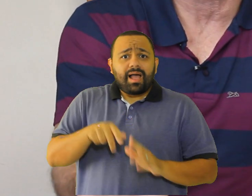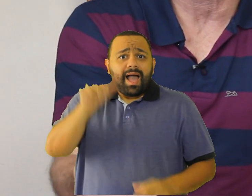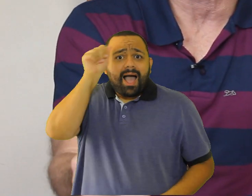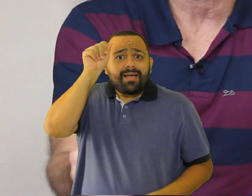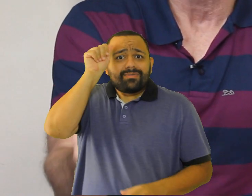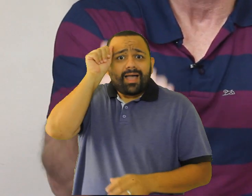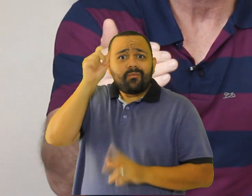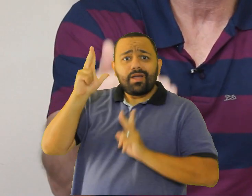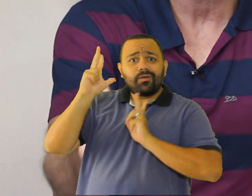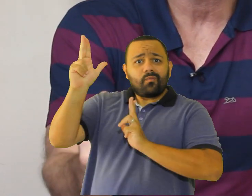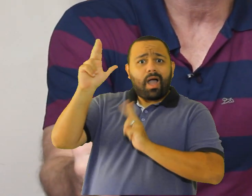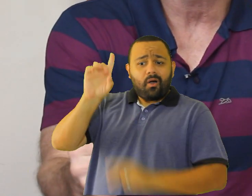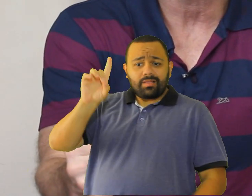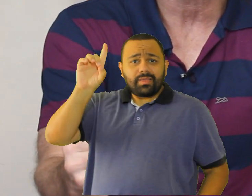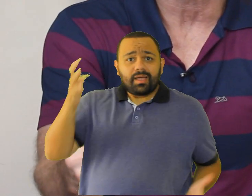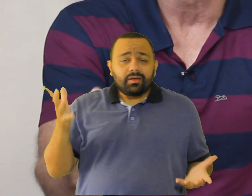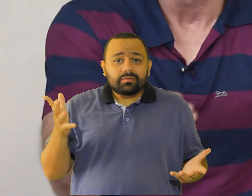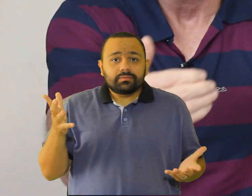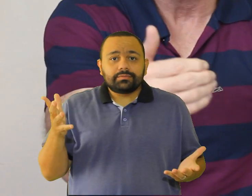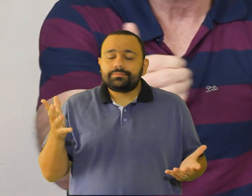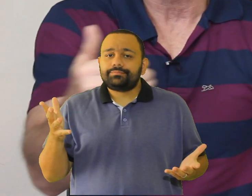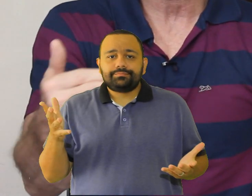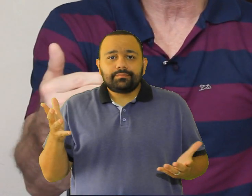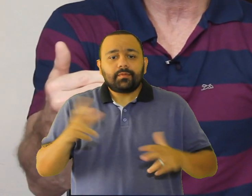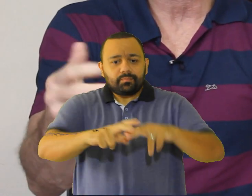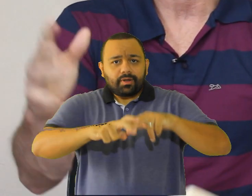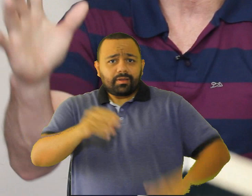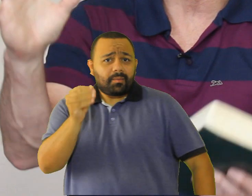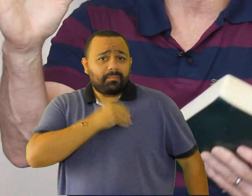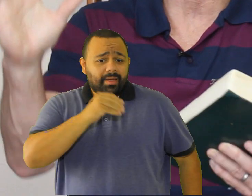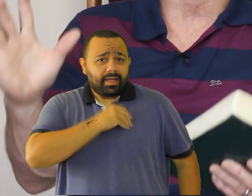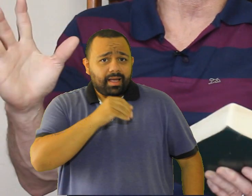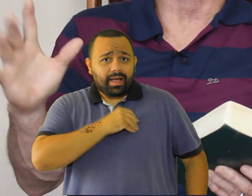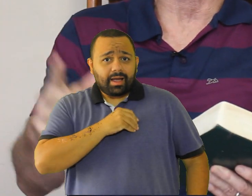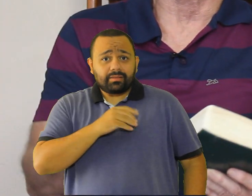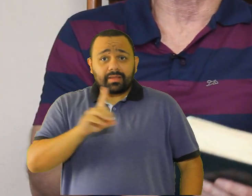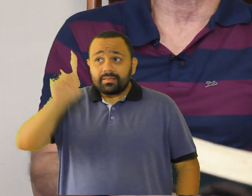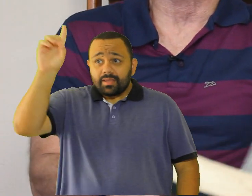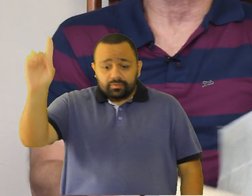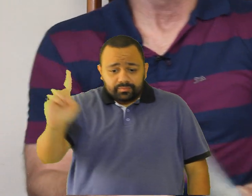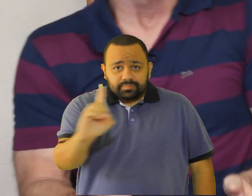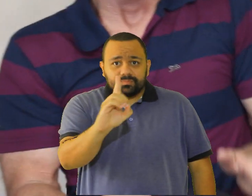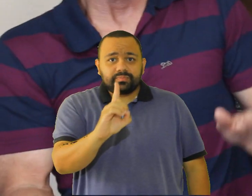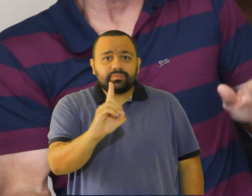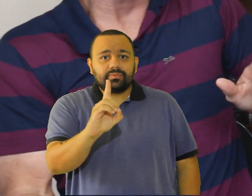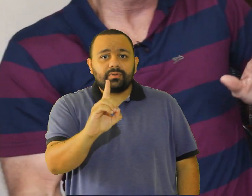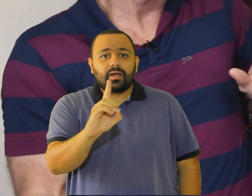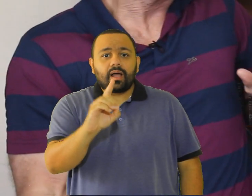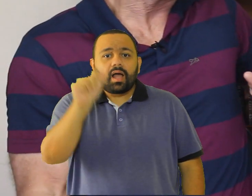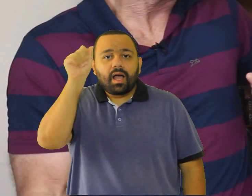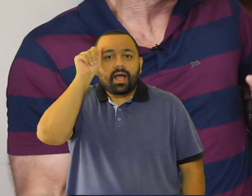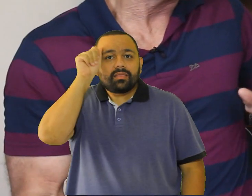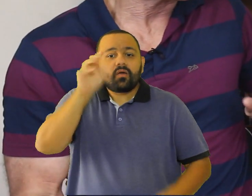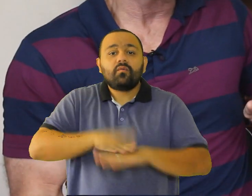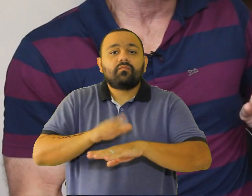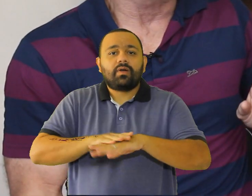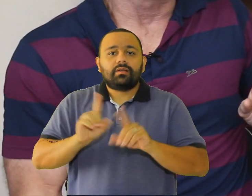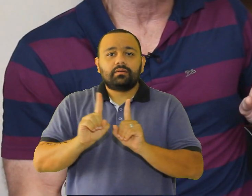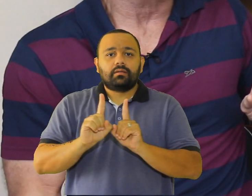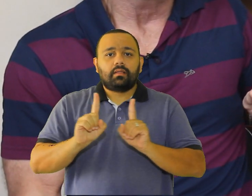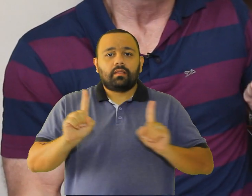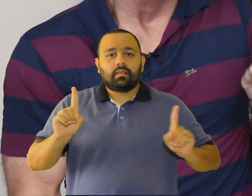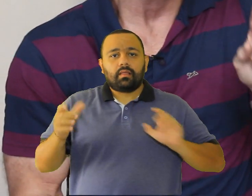imagem de Deus, em vez disso, depois de pecar e ser abordado por Deus, ele se distancia